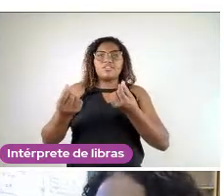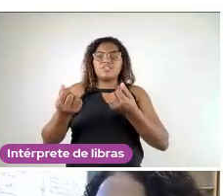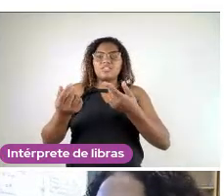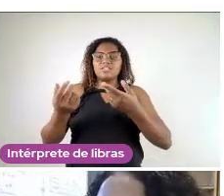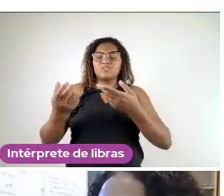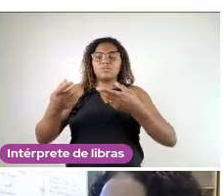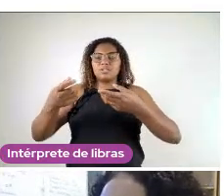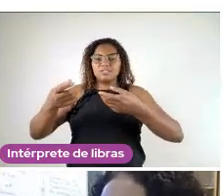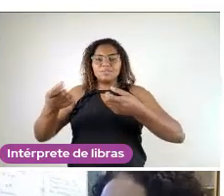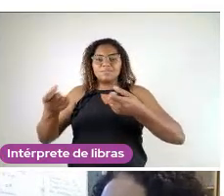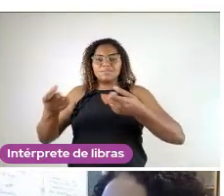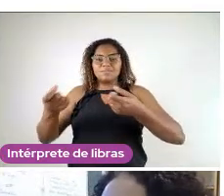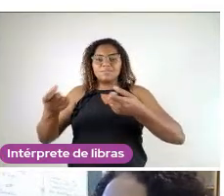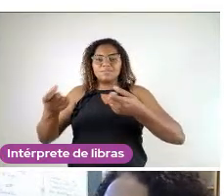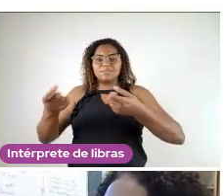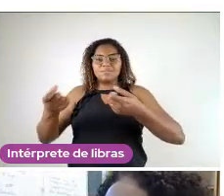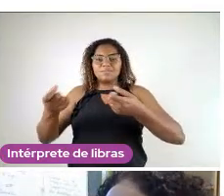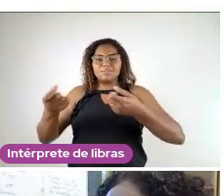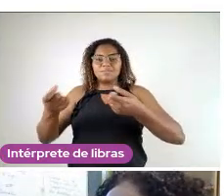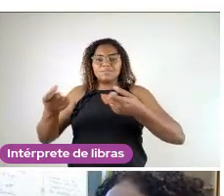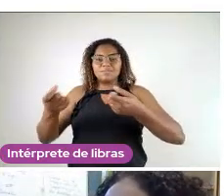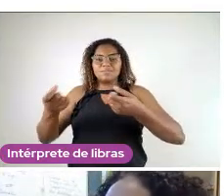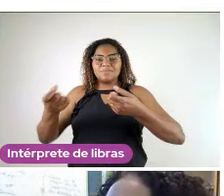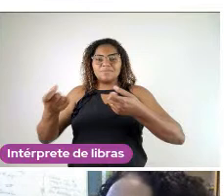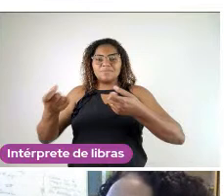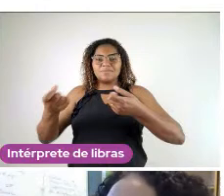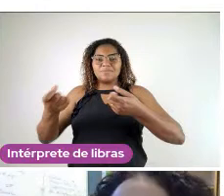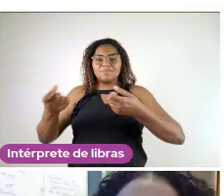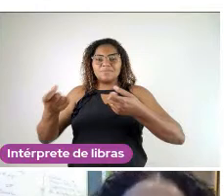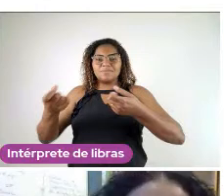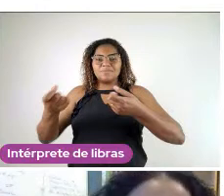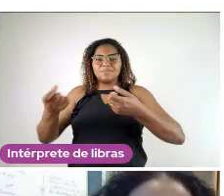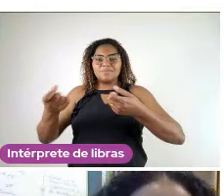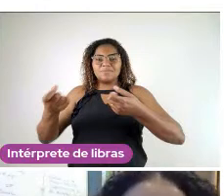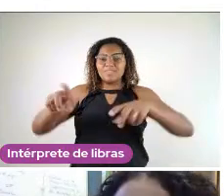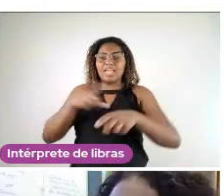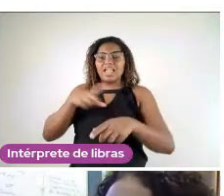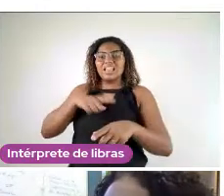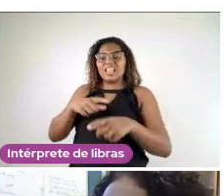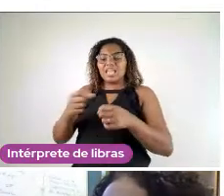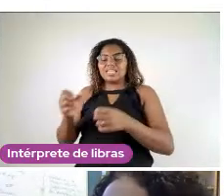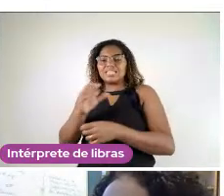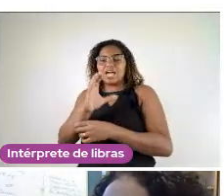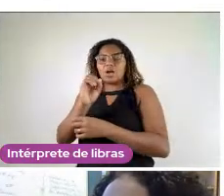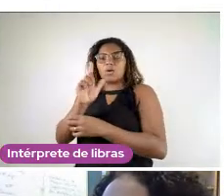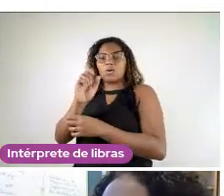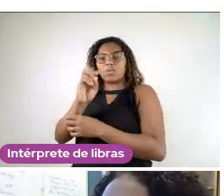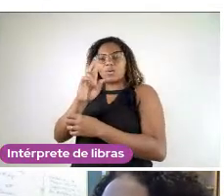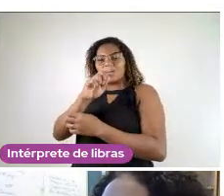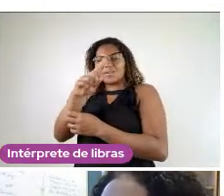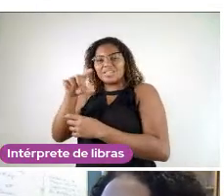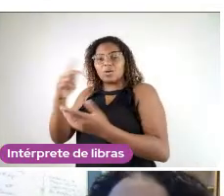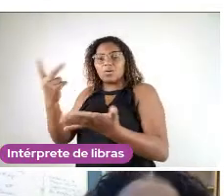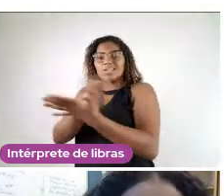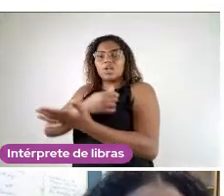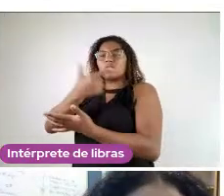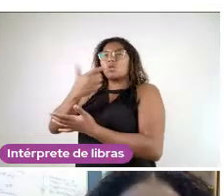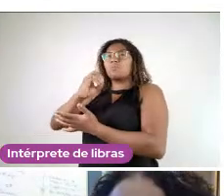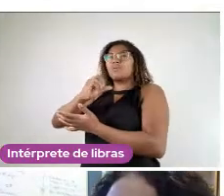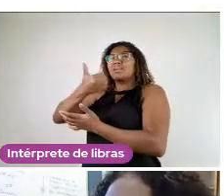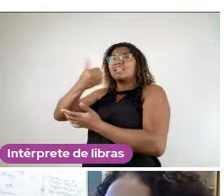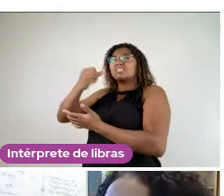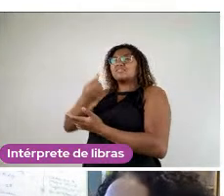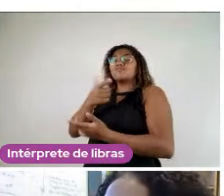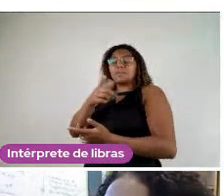algas nocivas, ao longo dos anos. E aqui a gente tem essa floração que aconteceu em 2016, então vocês veem que foi uma perda recorde,